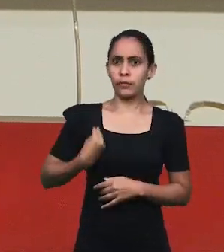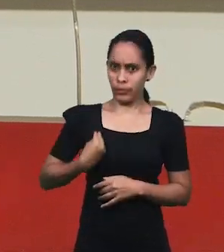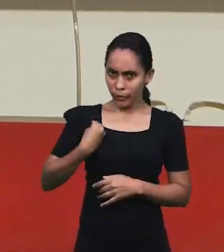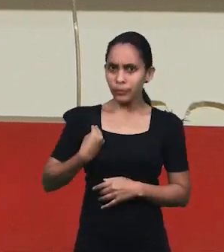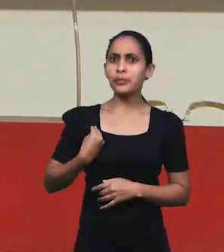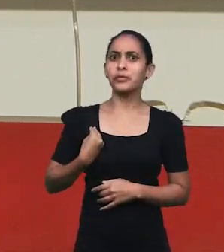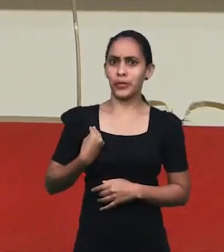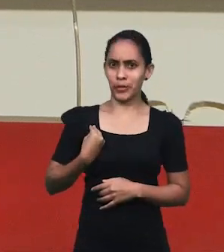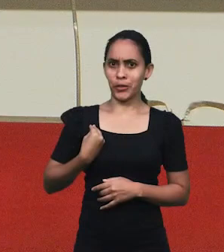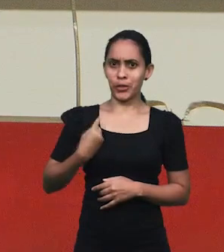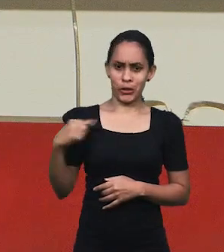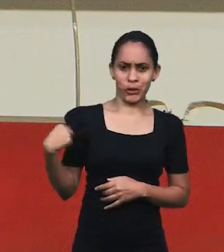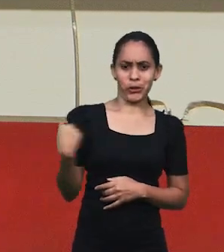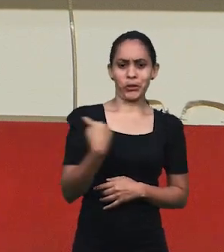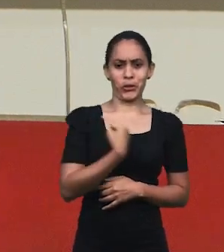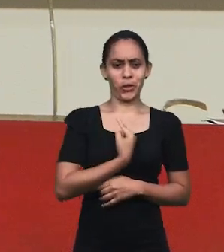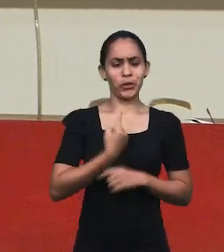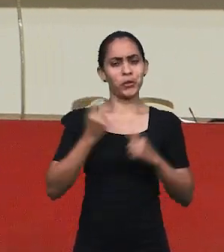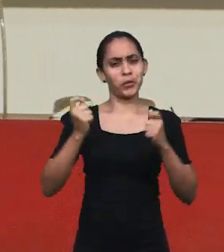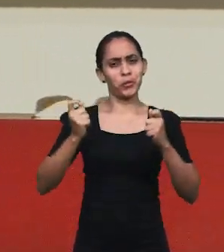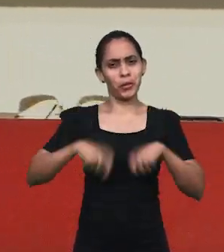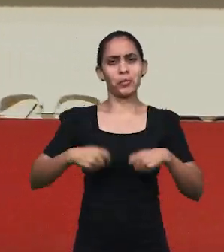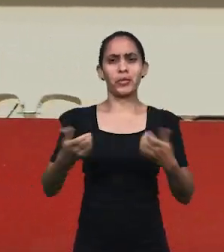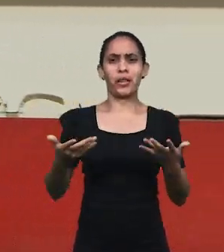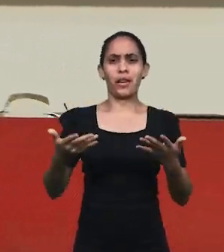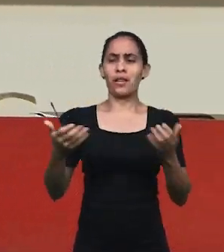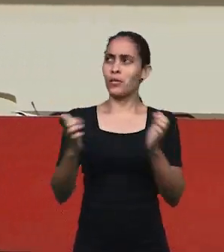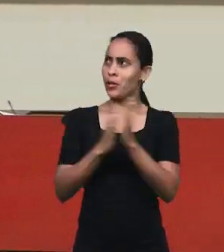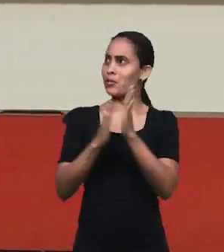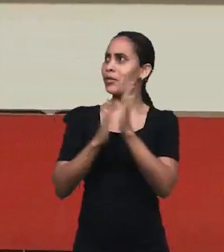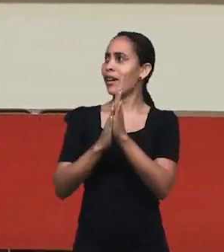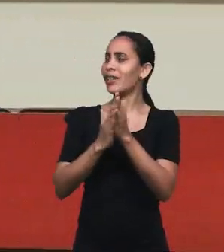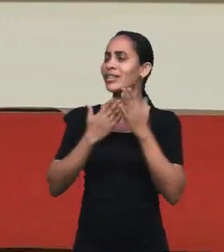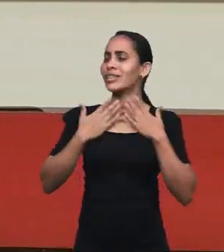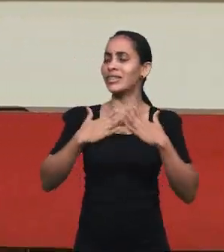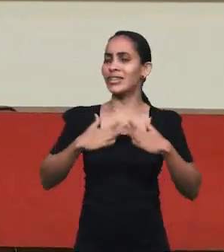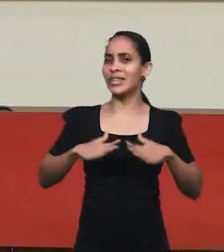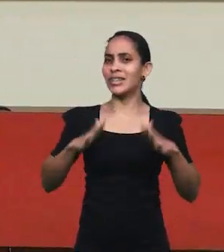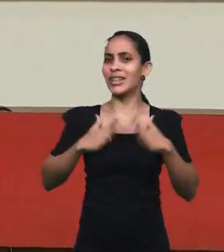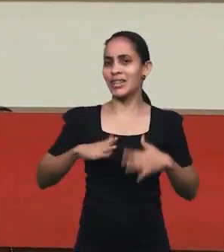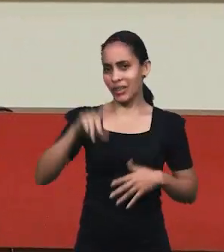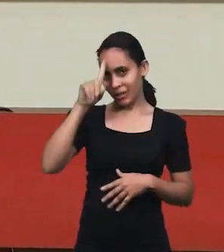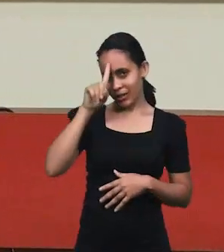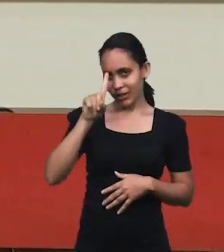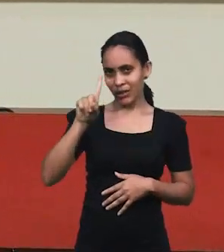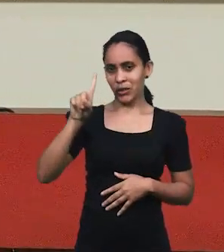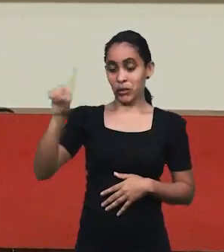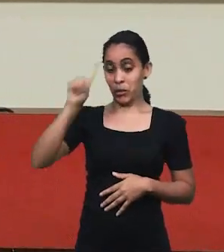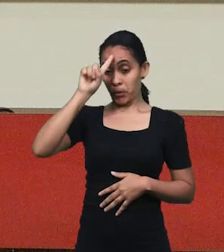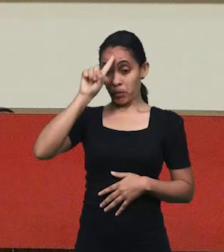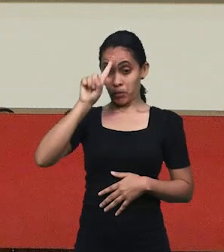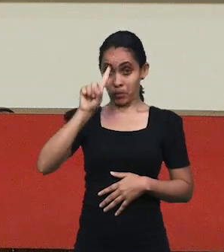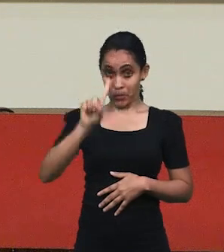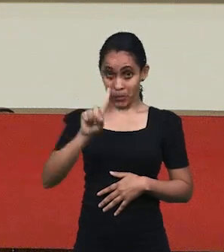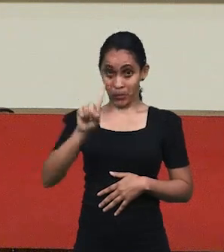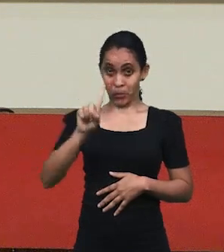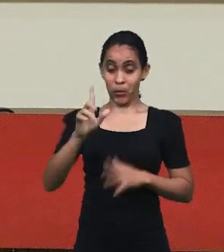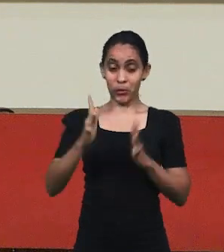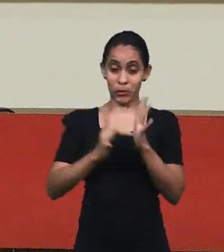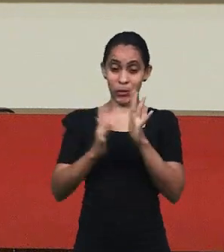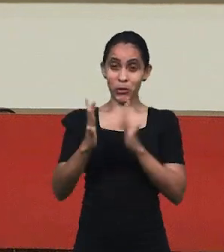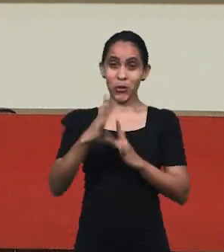Ele vive, só nos resta glorificar e descansar no Senhor. Deus